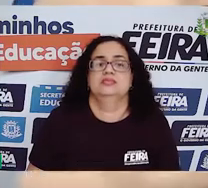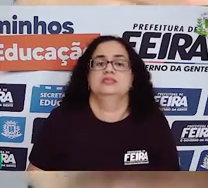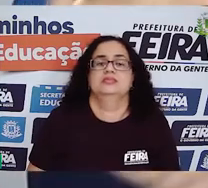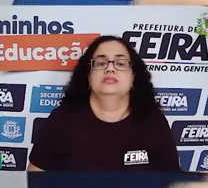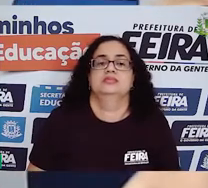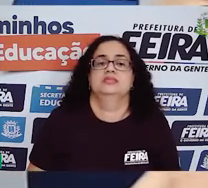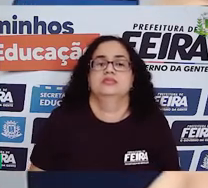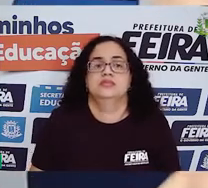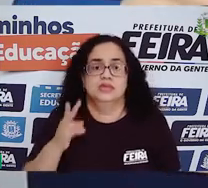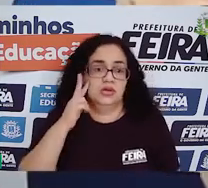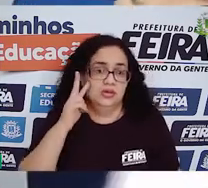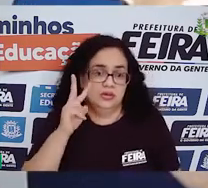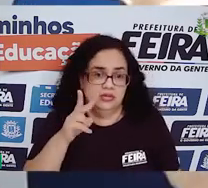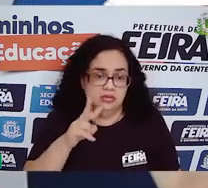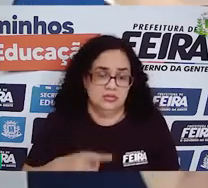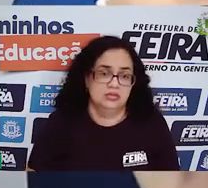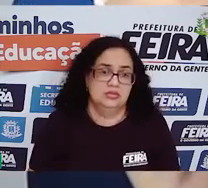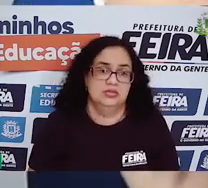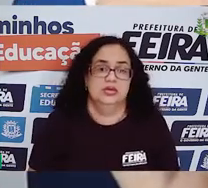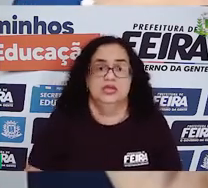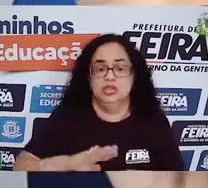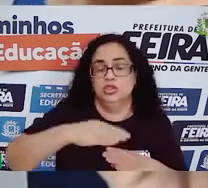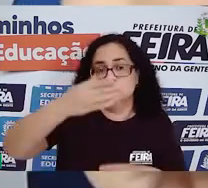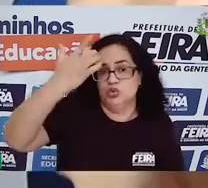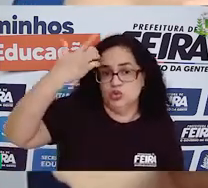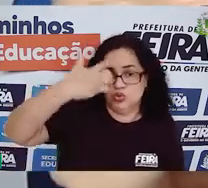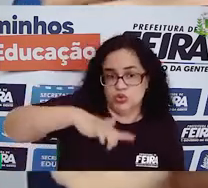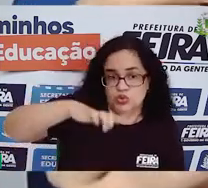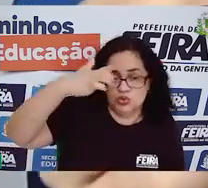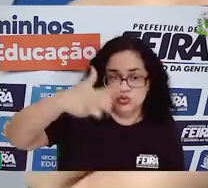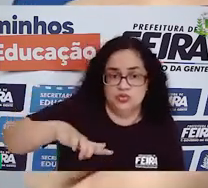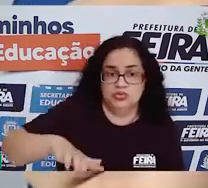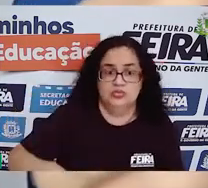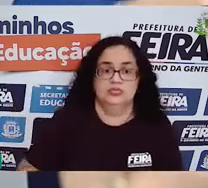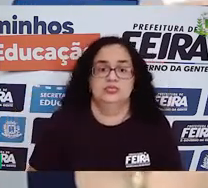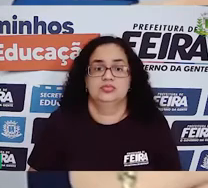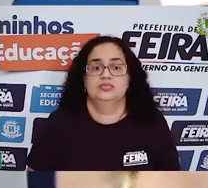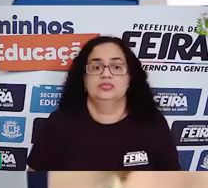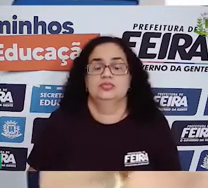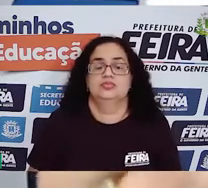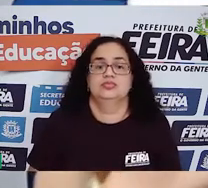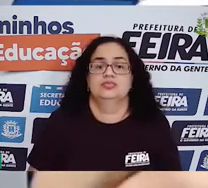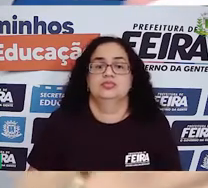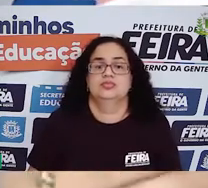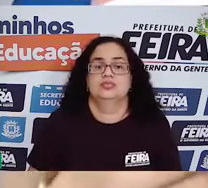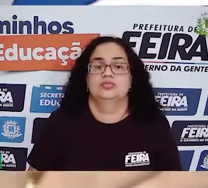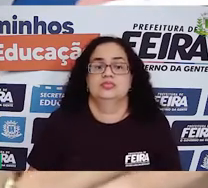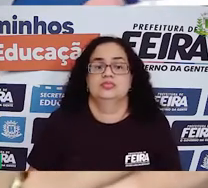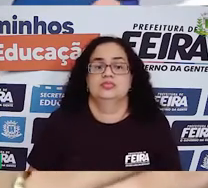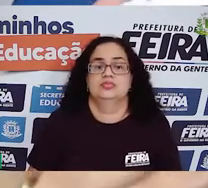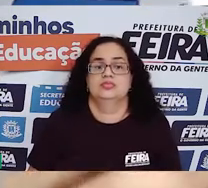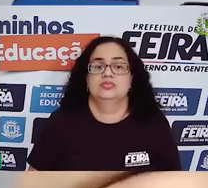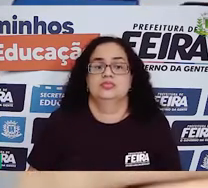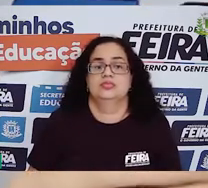Olha só. Dobra mais uma vez.